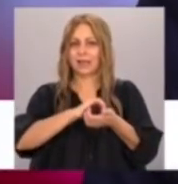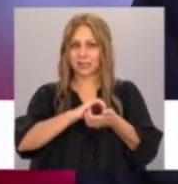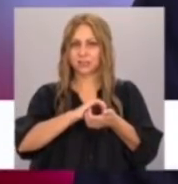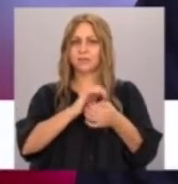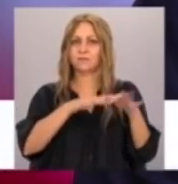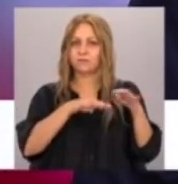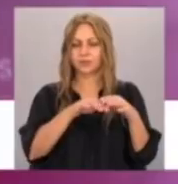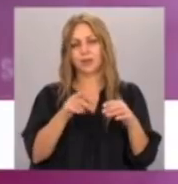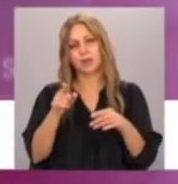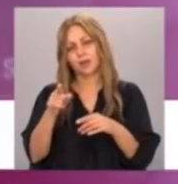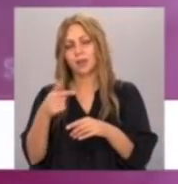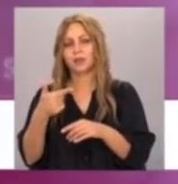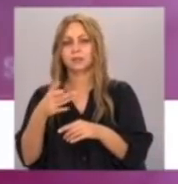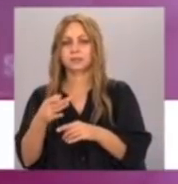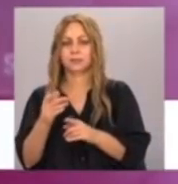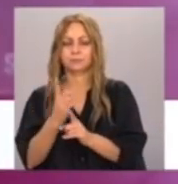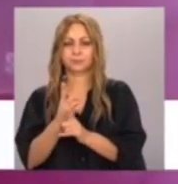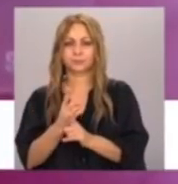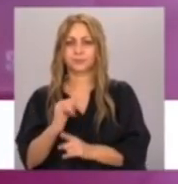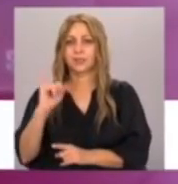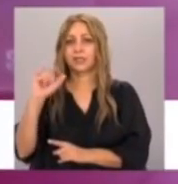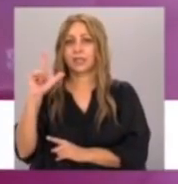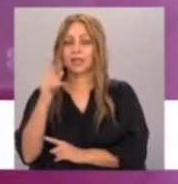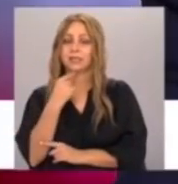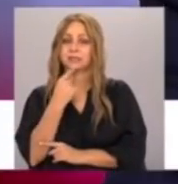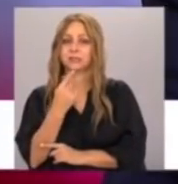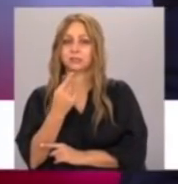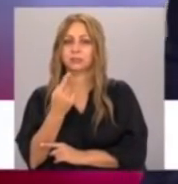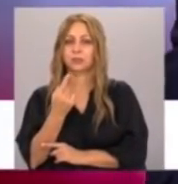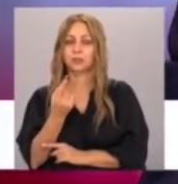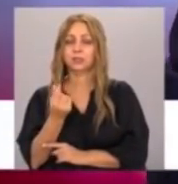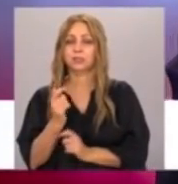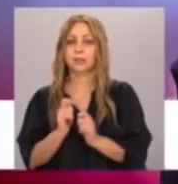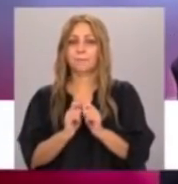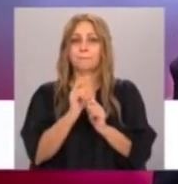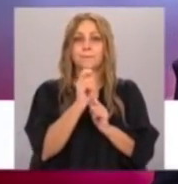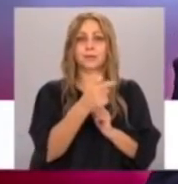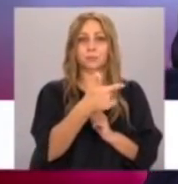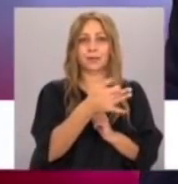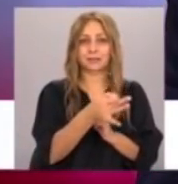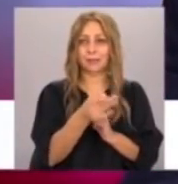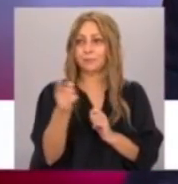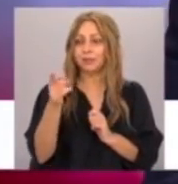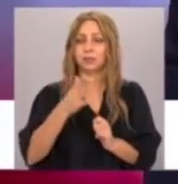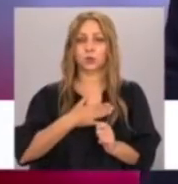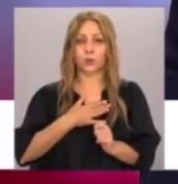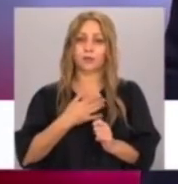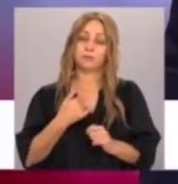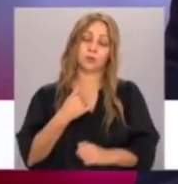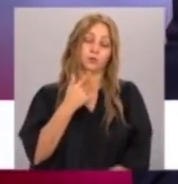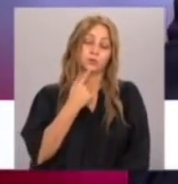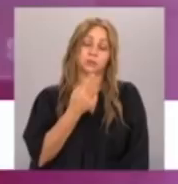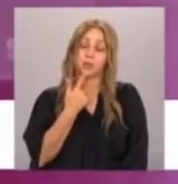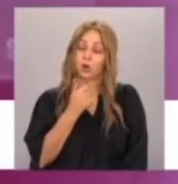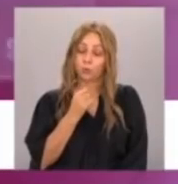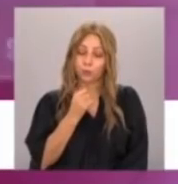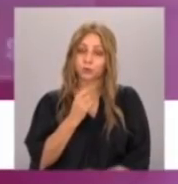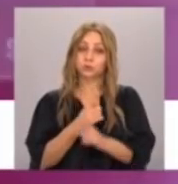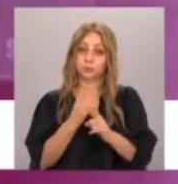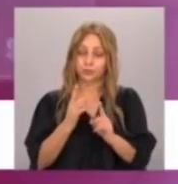tampa uma doença ele tem em mente a ele porque ele disse que nem mais um de estampar Tap e eu não posso dizer isso ou não devo dizer uma somos sempre